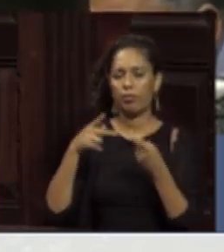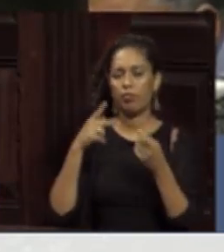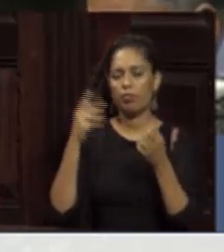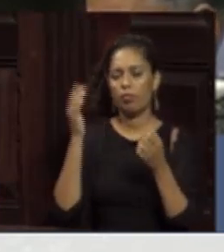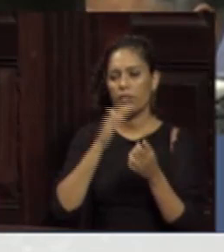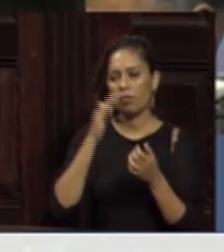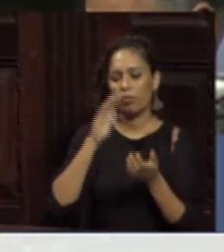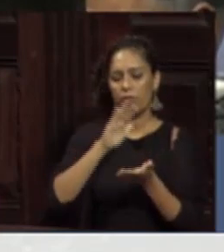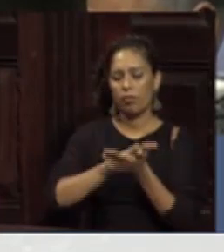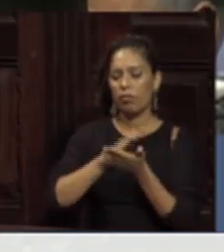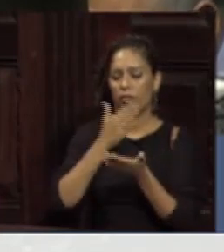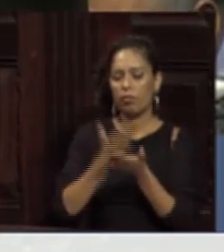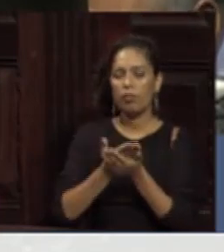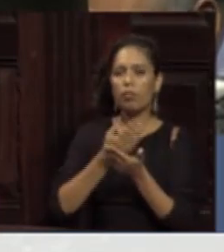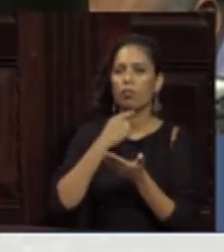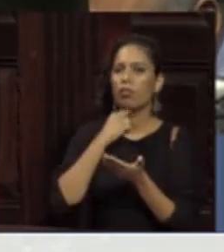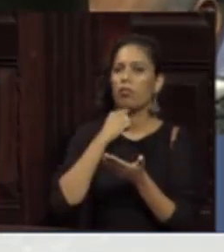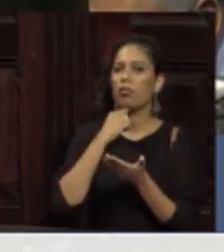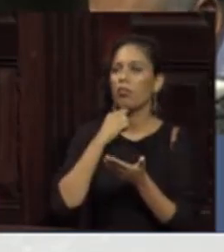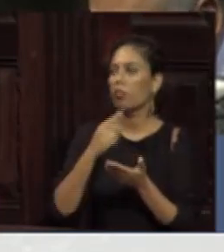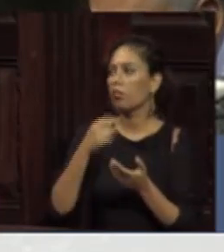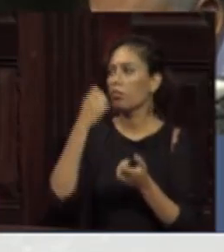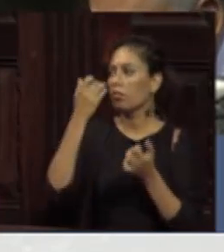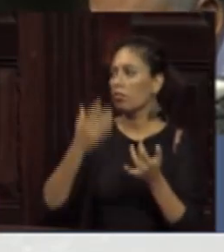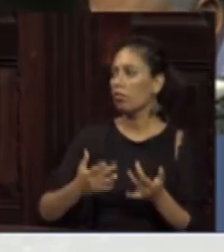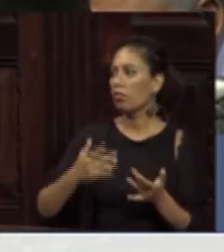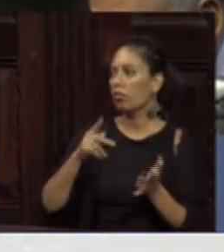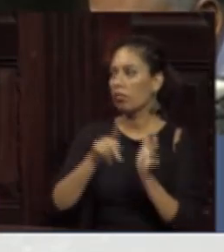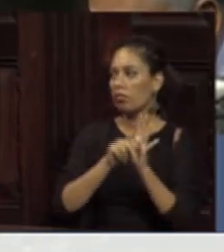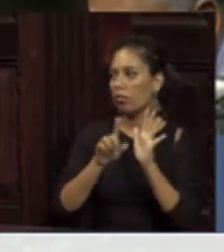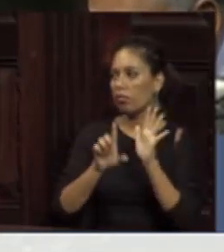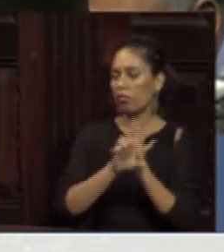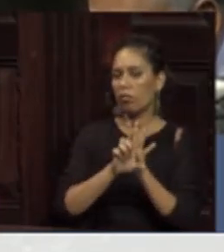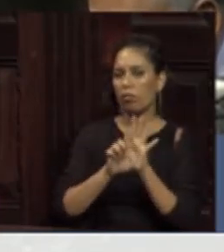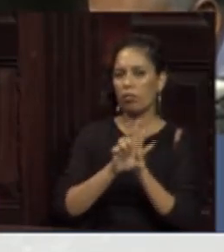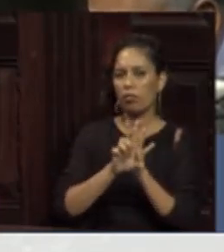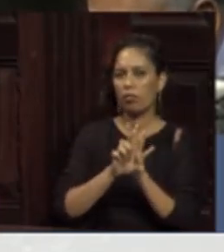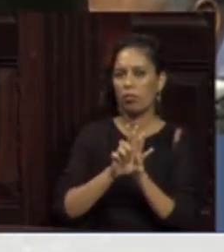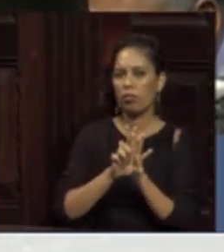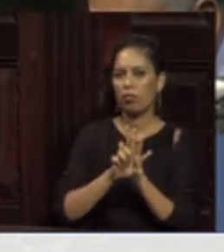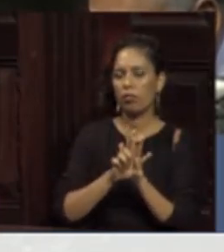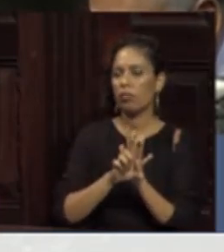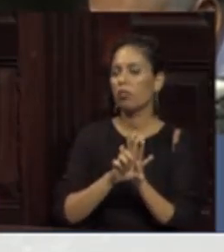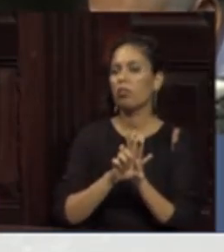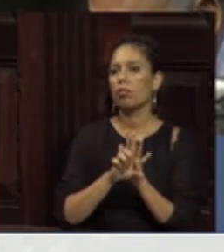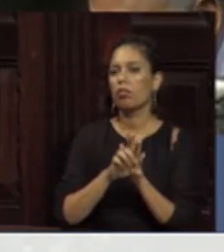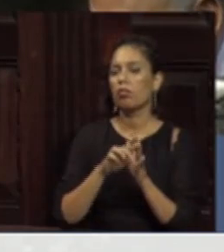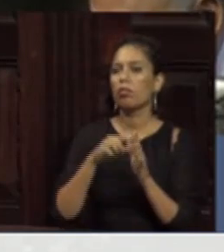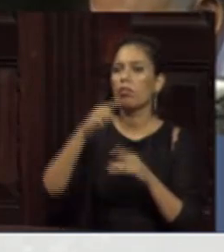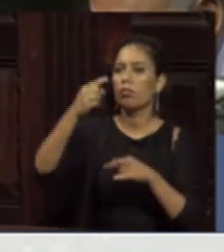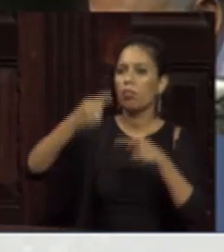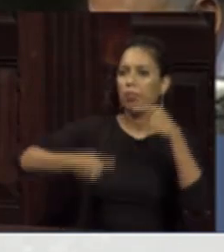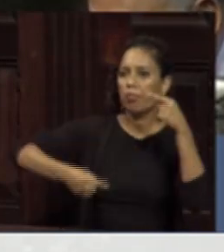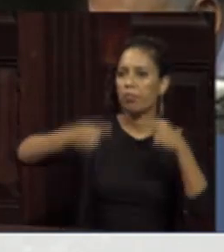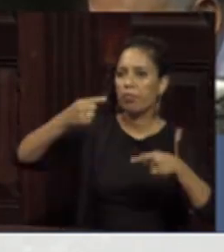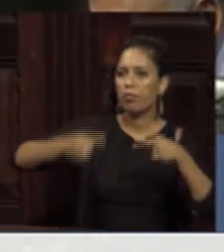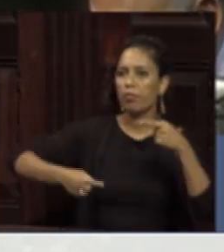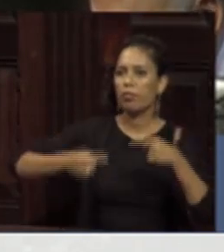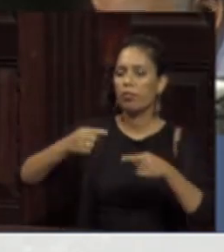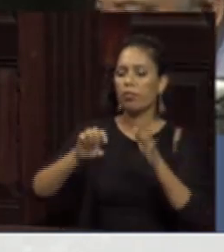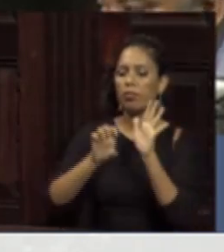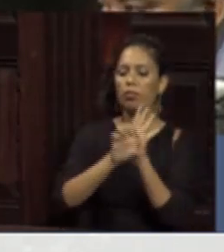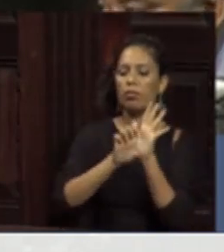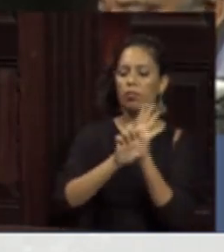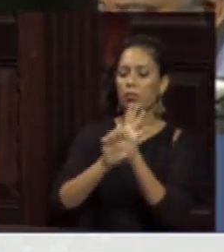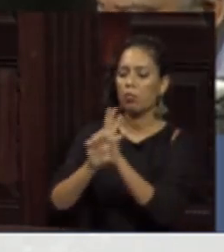de Salão, Fast Dança. Em discussão. Não havendo quem queira discutir, em votação, as emendas